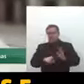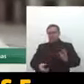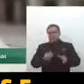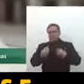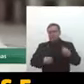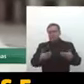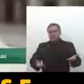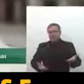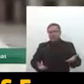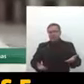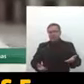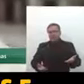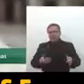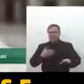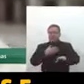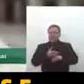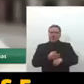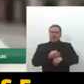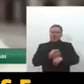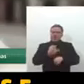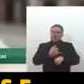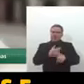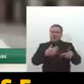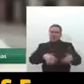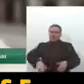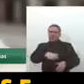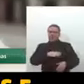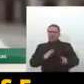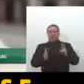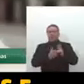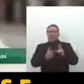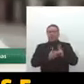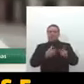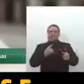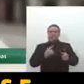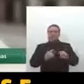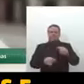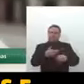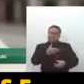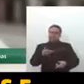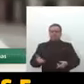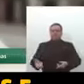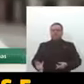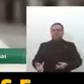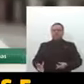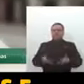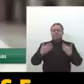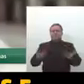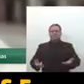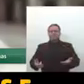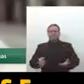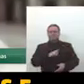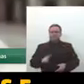ilegal garimpar minérios em terras indígenas. Então, o que o governo federal, o que o governo estadual, o